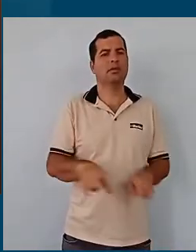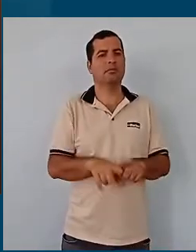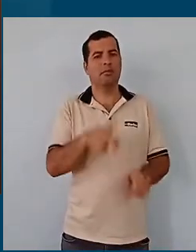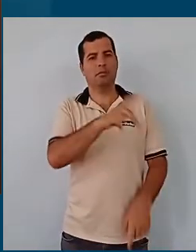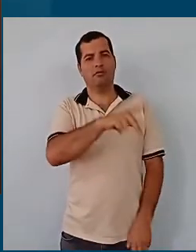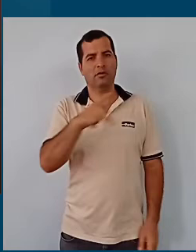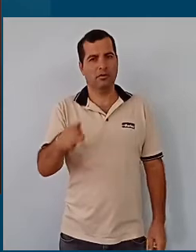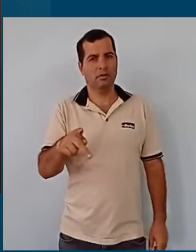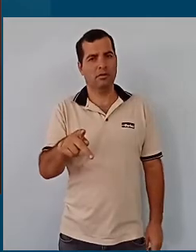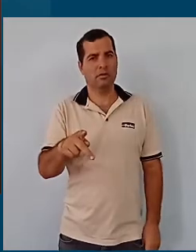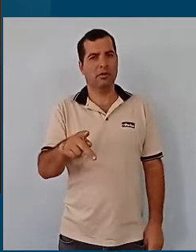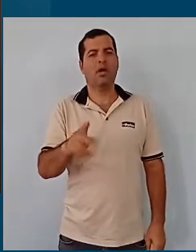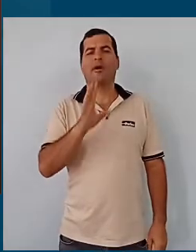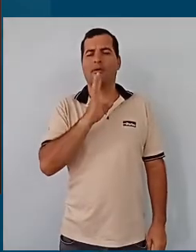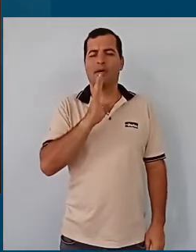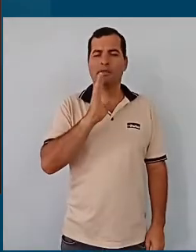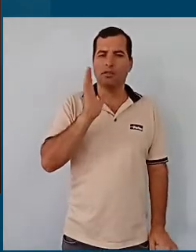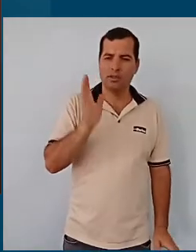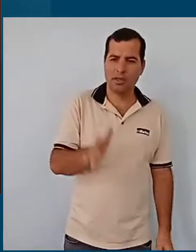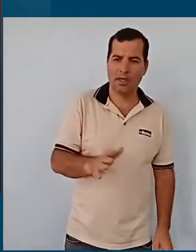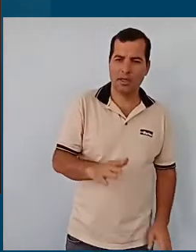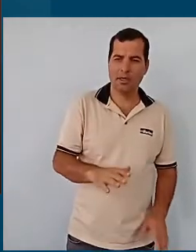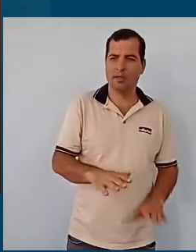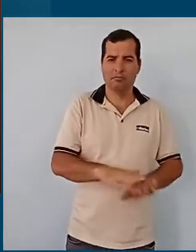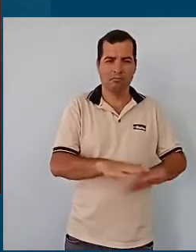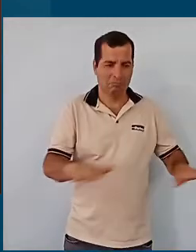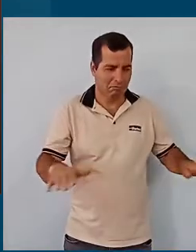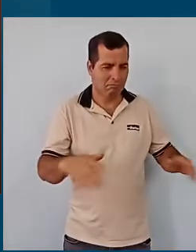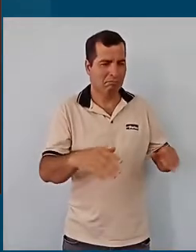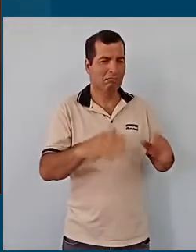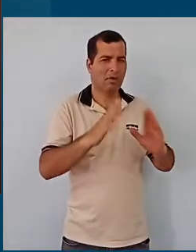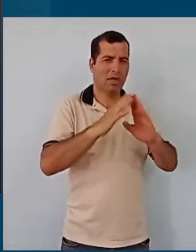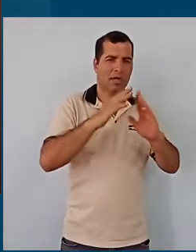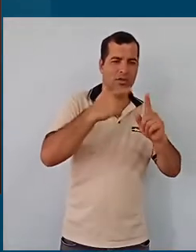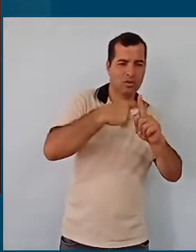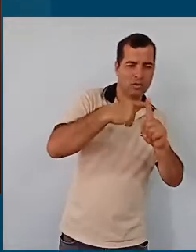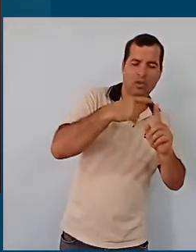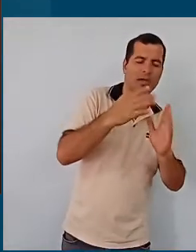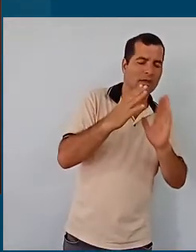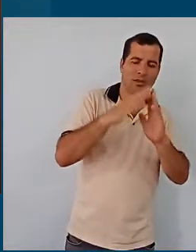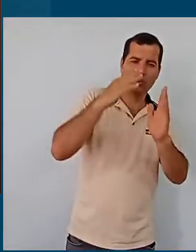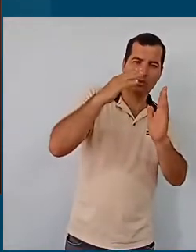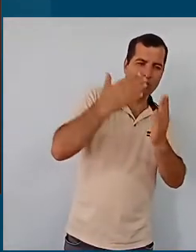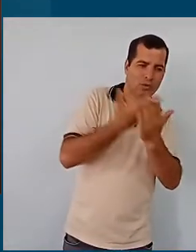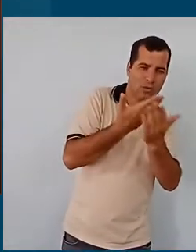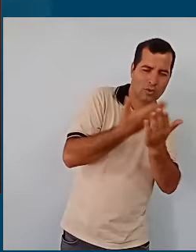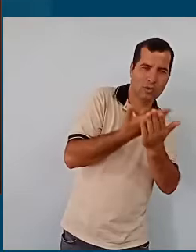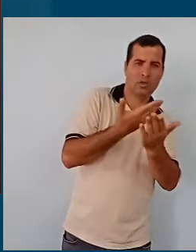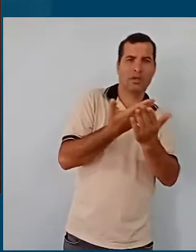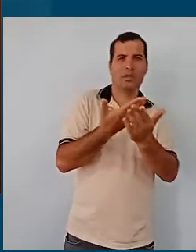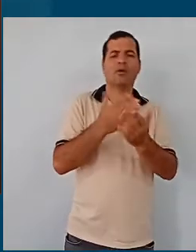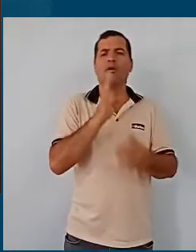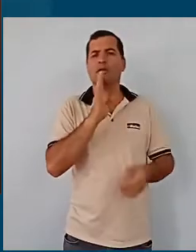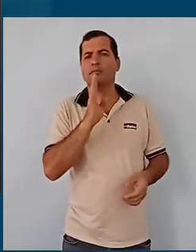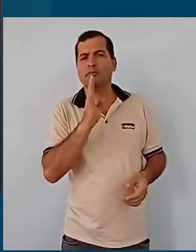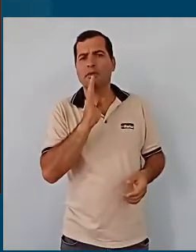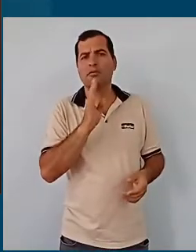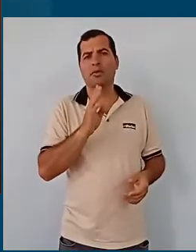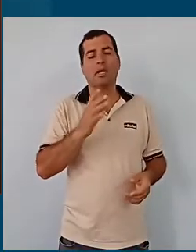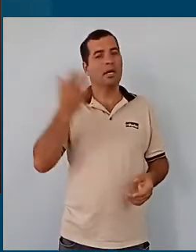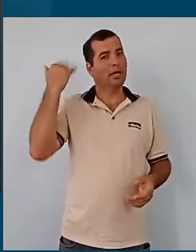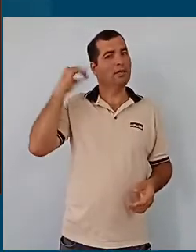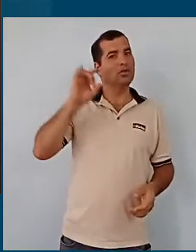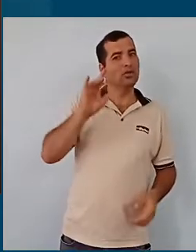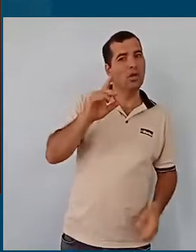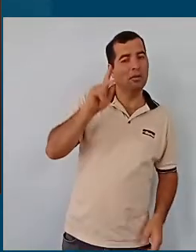no chão da escola é muito recente. Até muito pouco tempo atrás, o conhecimento sobre as crianças era produzido por psicólogos